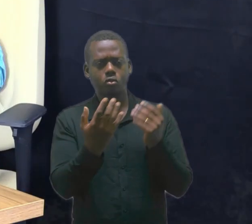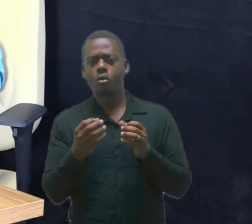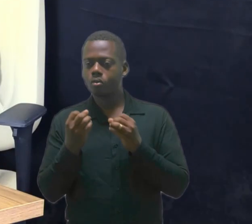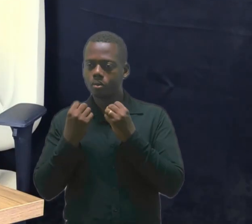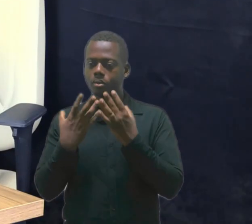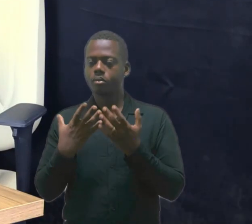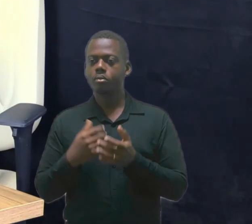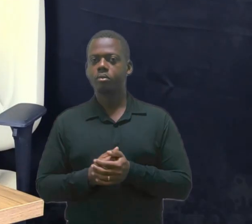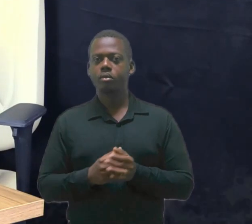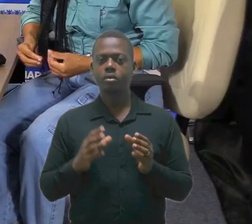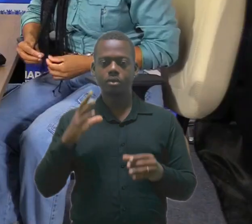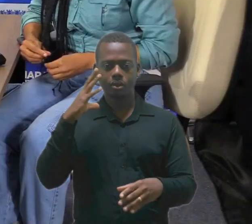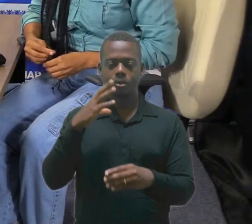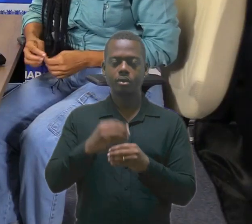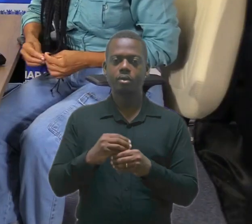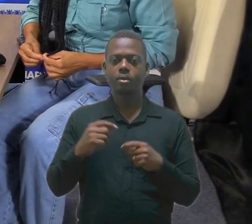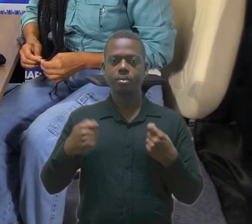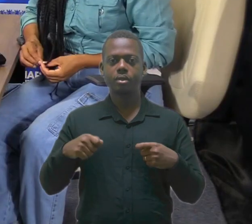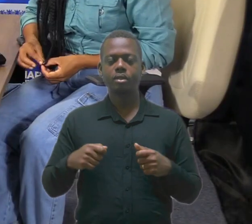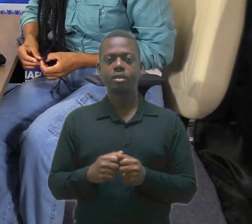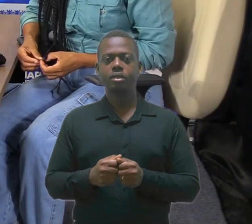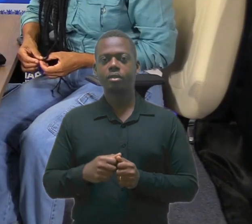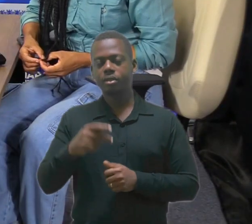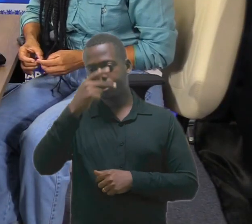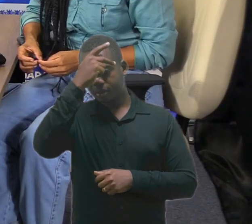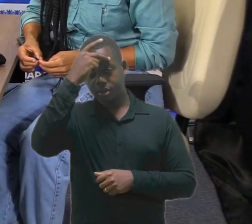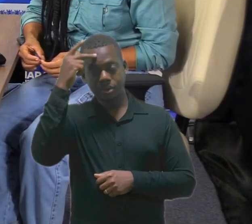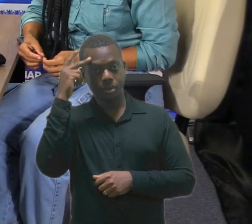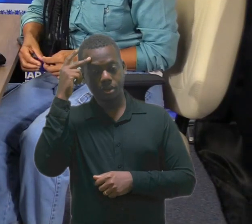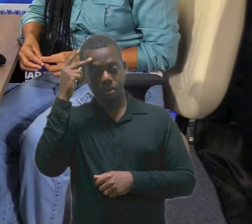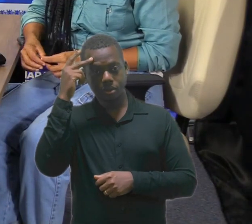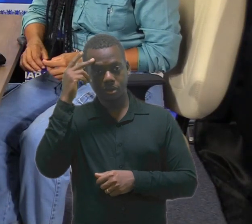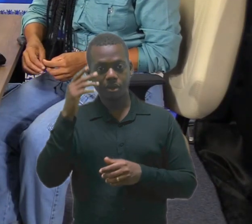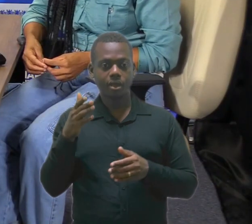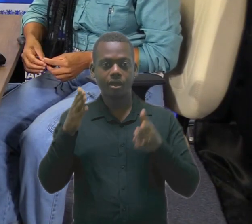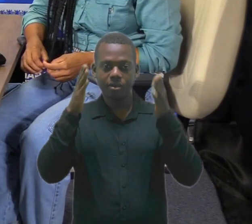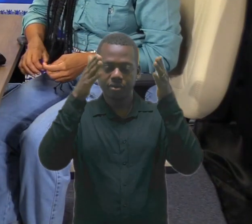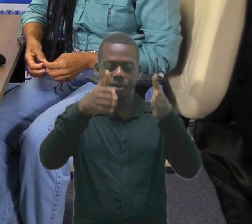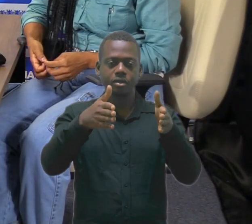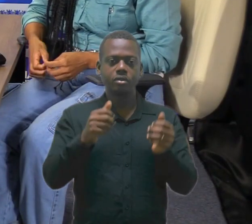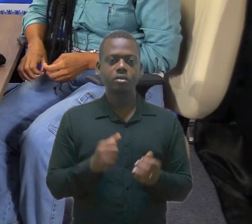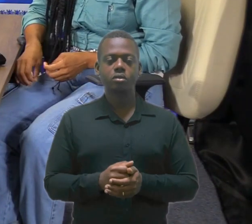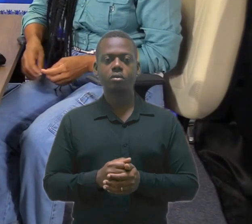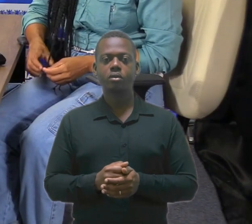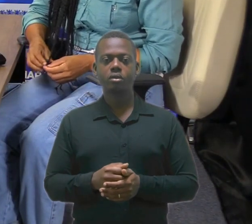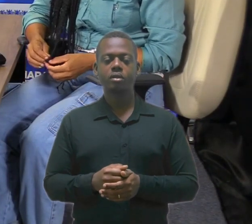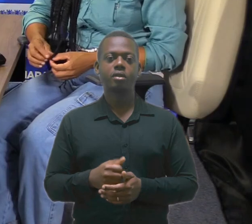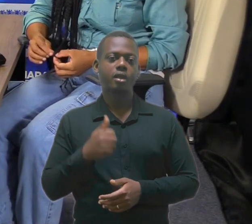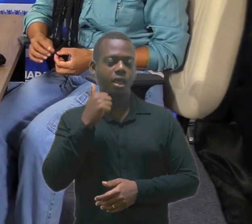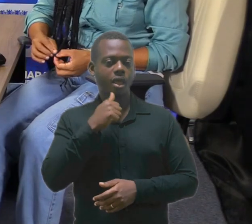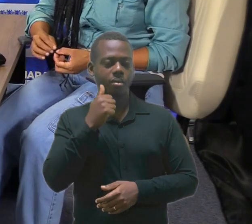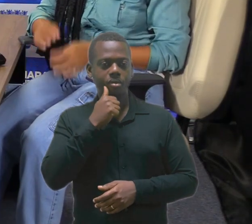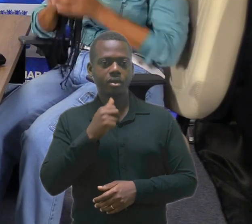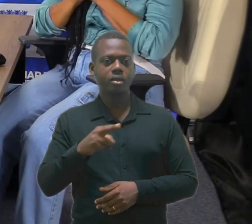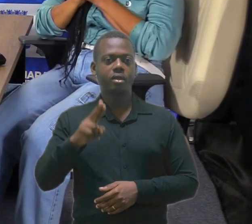muito bom mesmo. A gente já vai concluir, Tati, mas eu preciso que você fale de uma pessoa que você falou para mim que era uma referência sua também aqui no município, que é Rita.